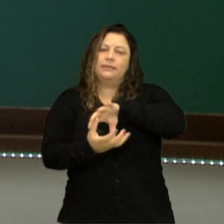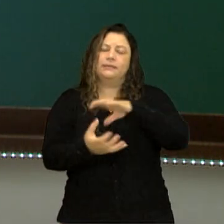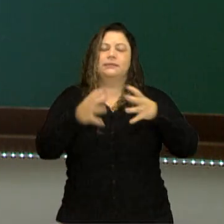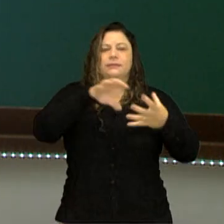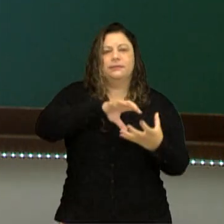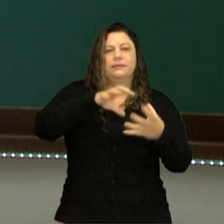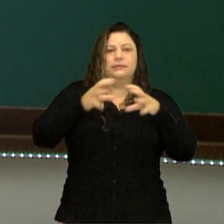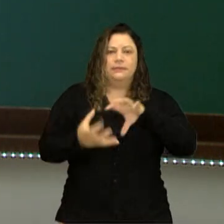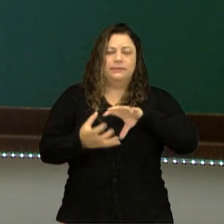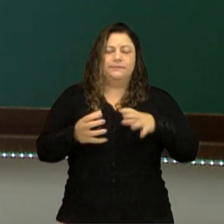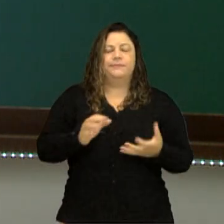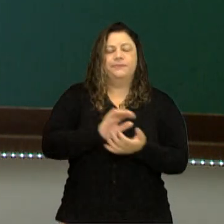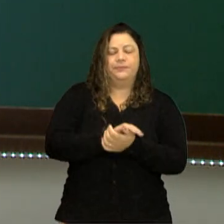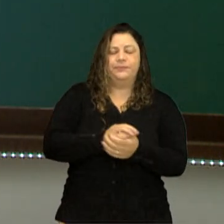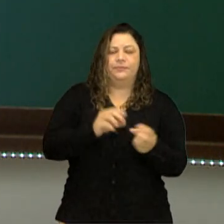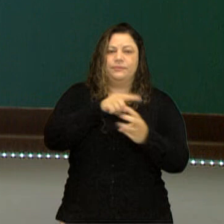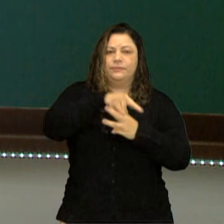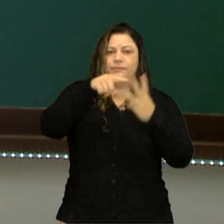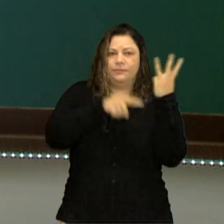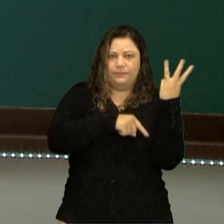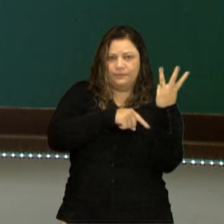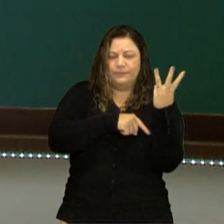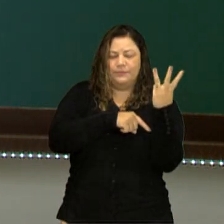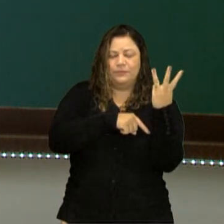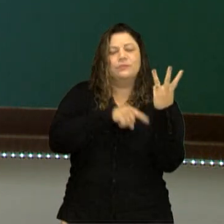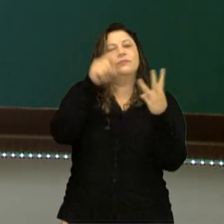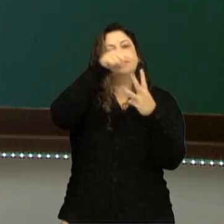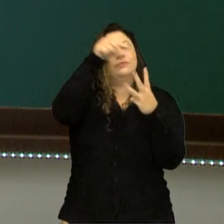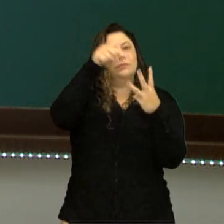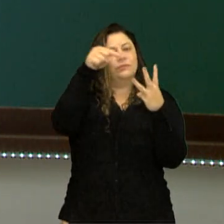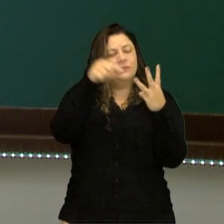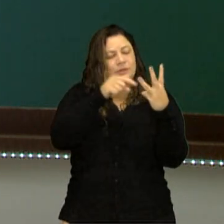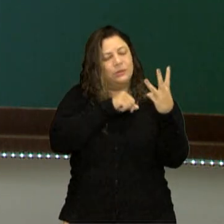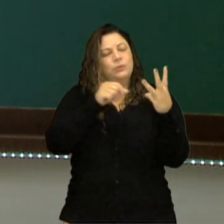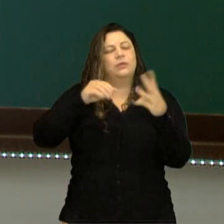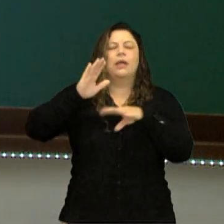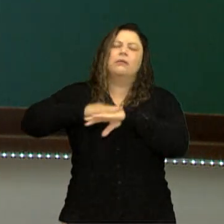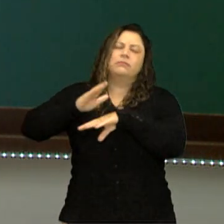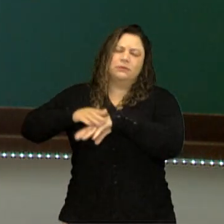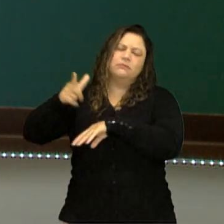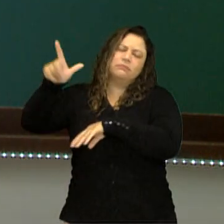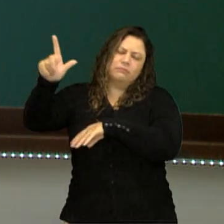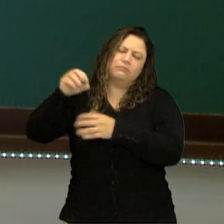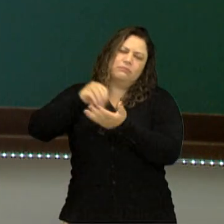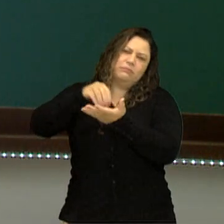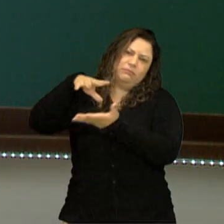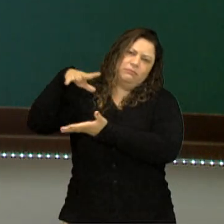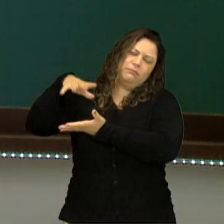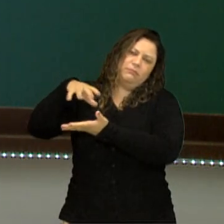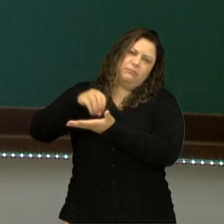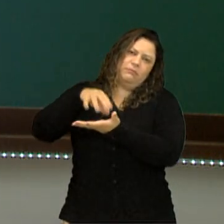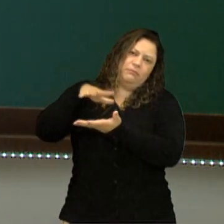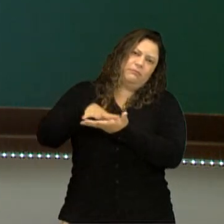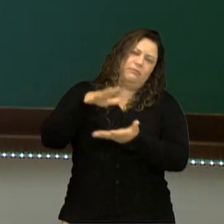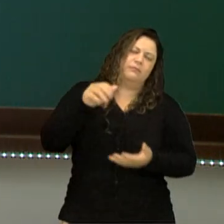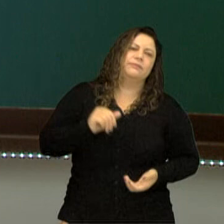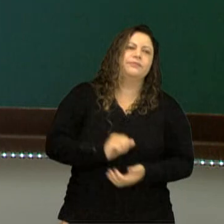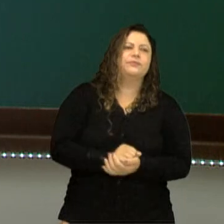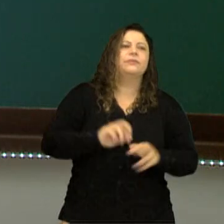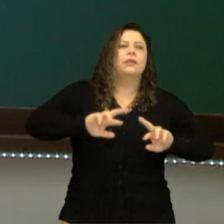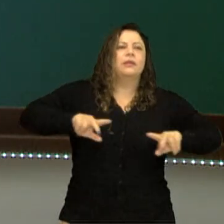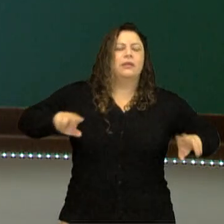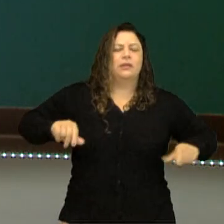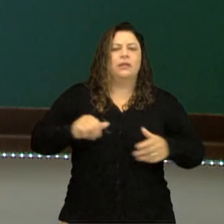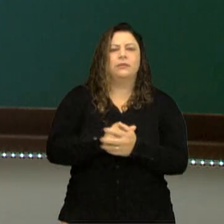são os três que a gente tem nessa figura, mas tem mais, né? Aqui nós temos a pirâmide, um